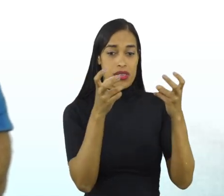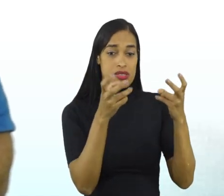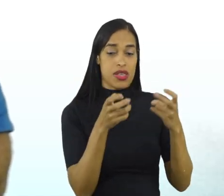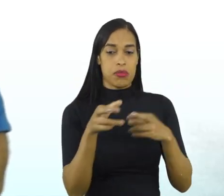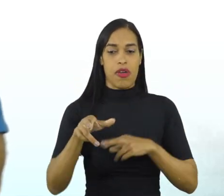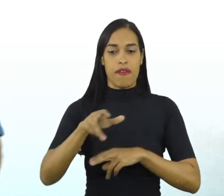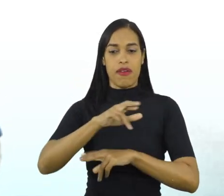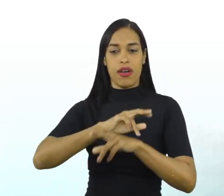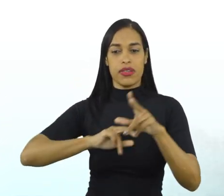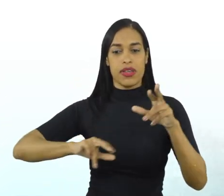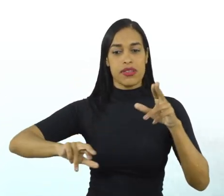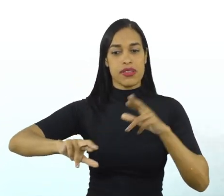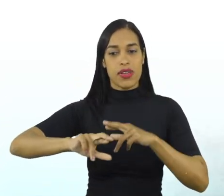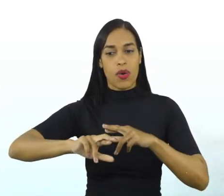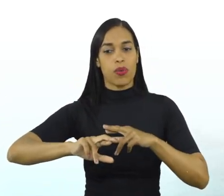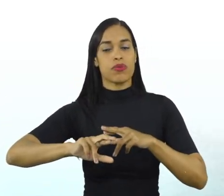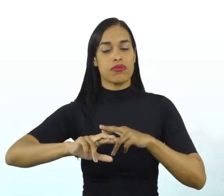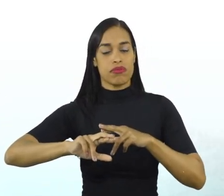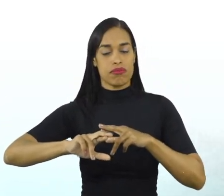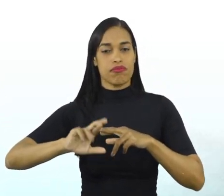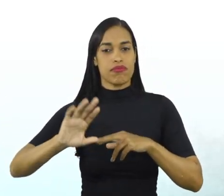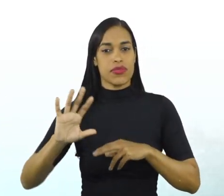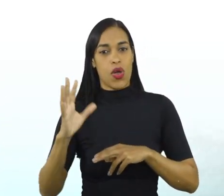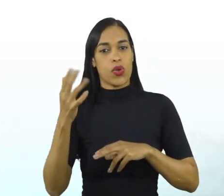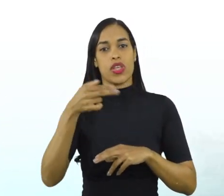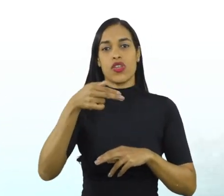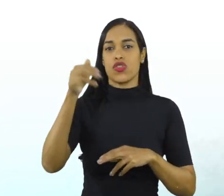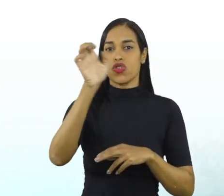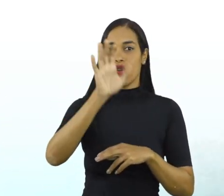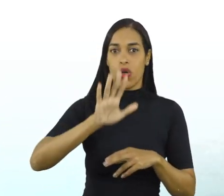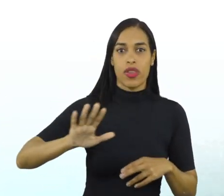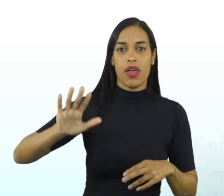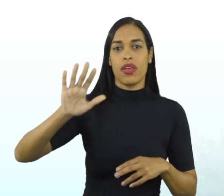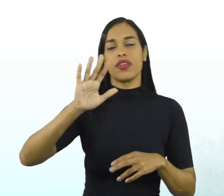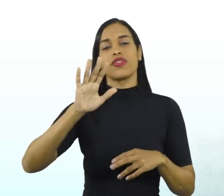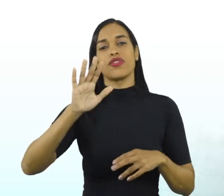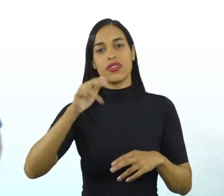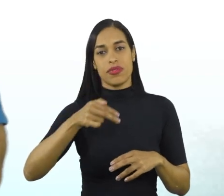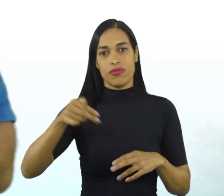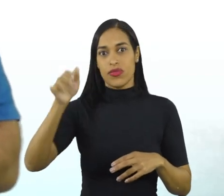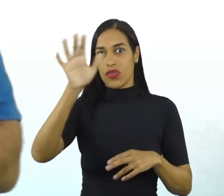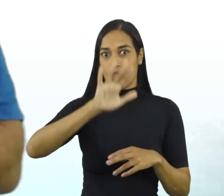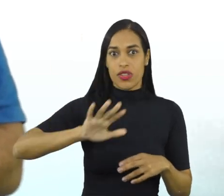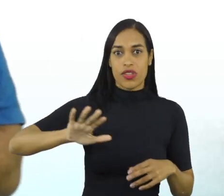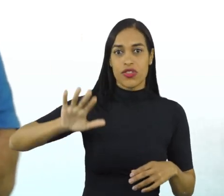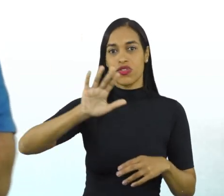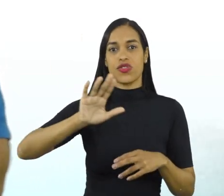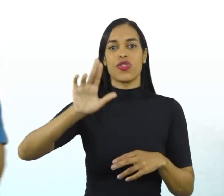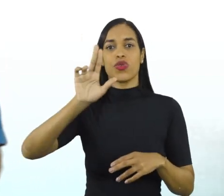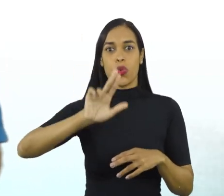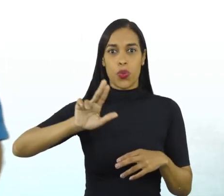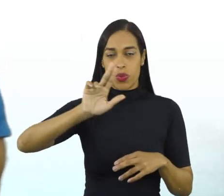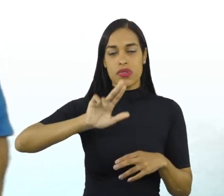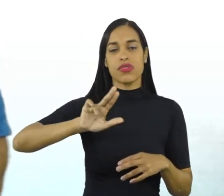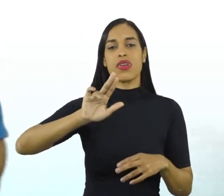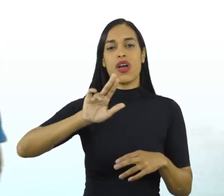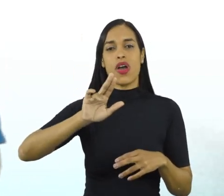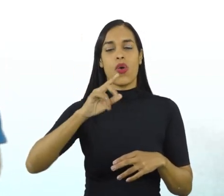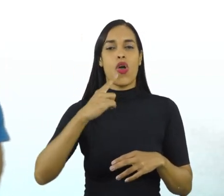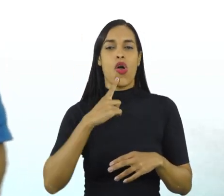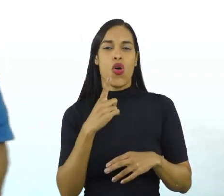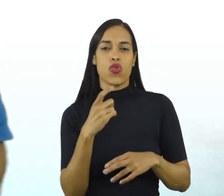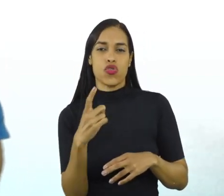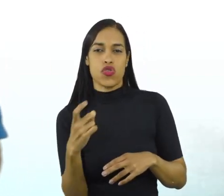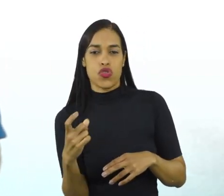variação. Isso ocorre no Nordeste. O nordestino usa muito essa expressão oxe,